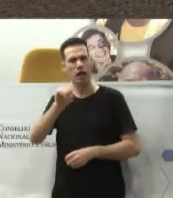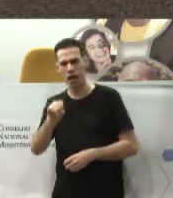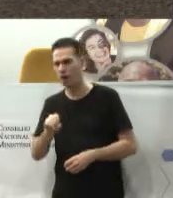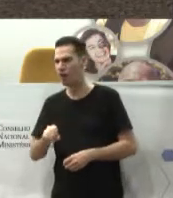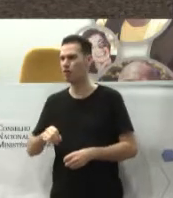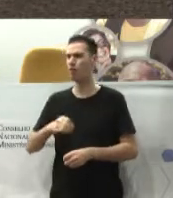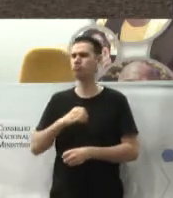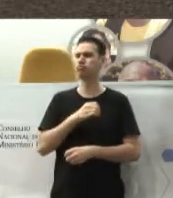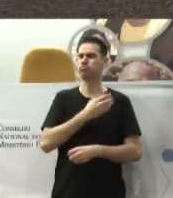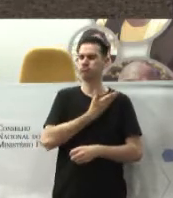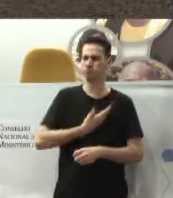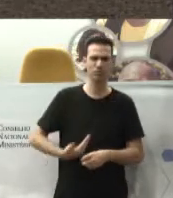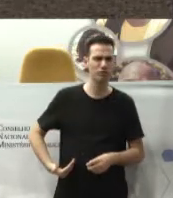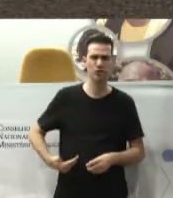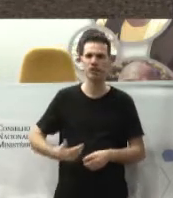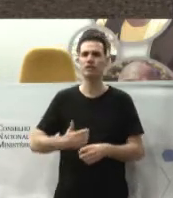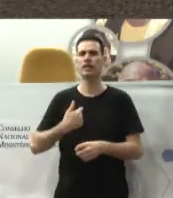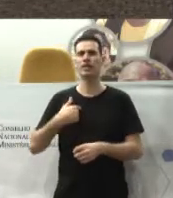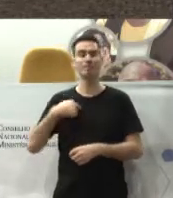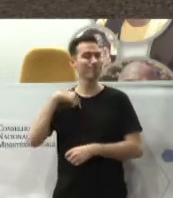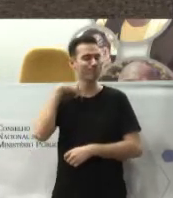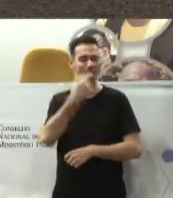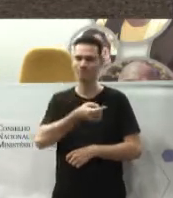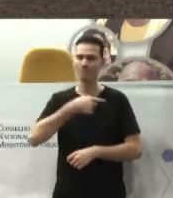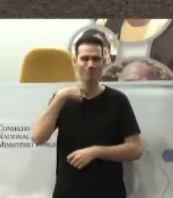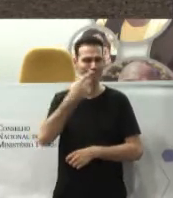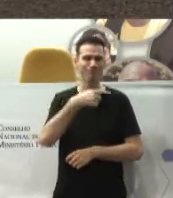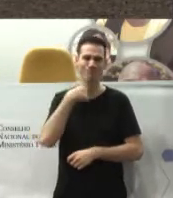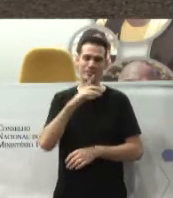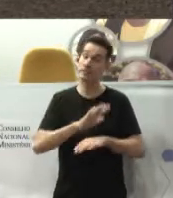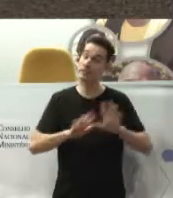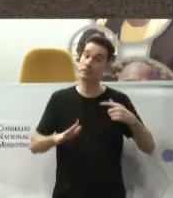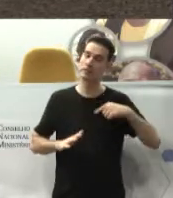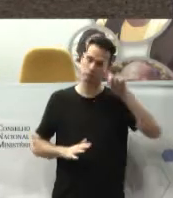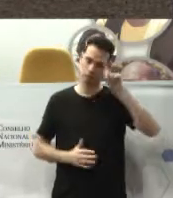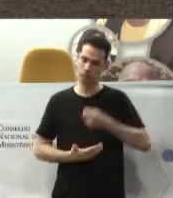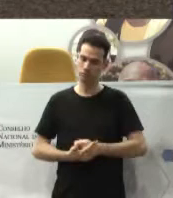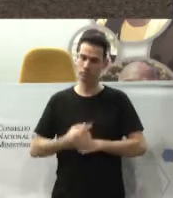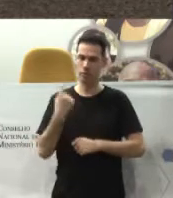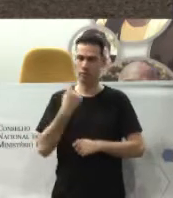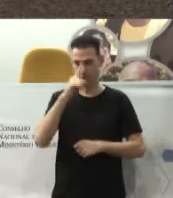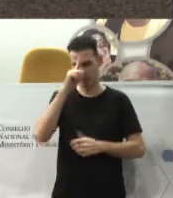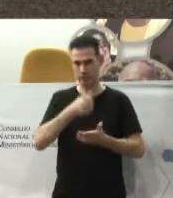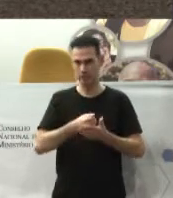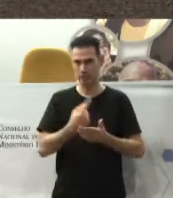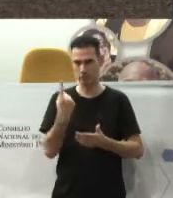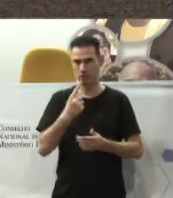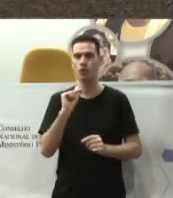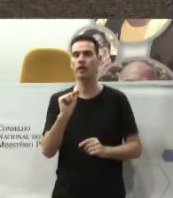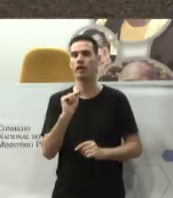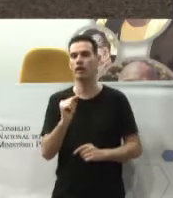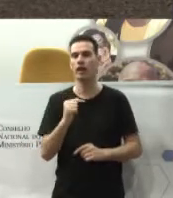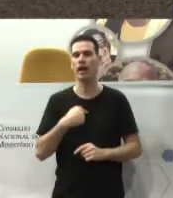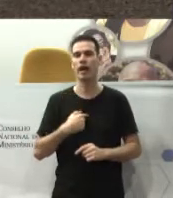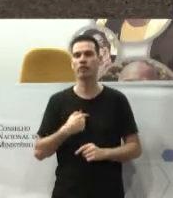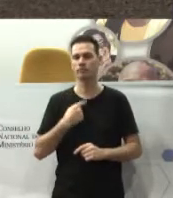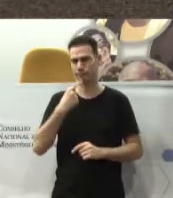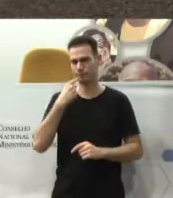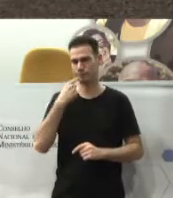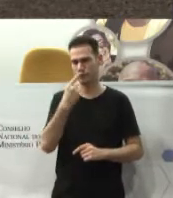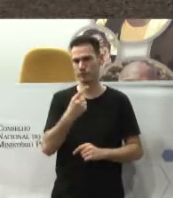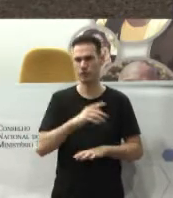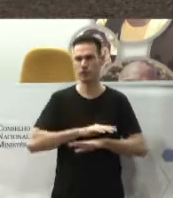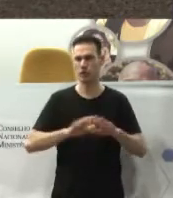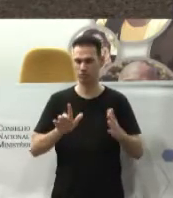não consegui nada. Então, tomei a primeira decisão no processo, que foi dizer que eu não ia mais falar